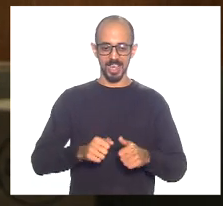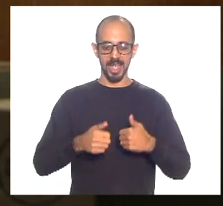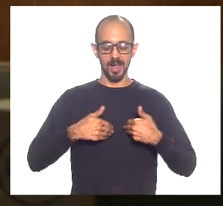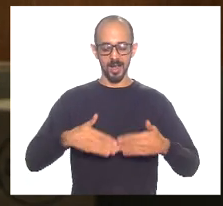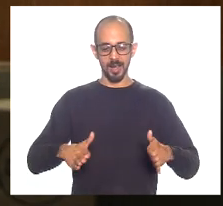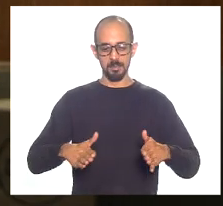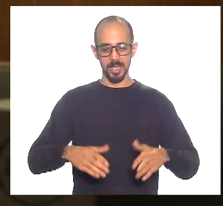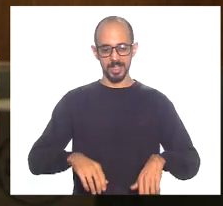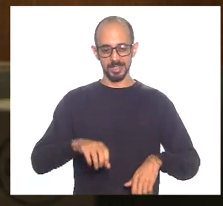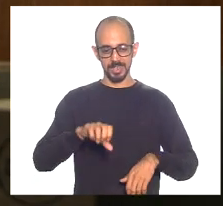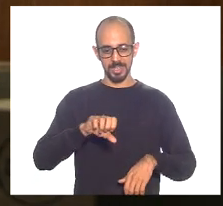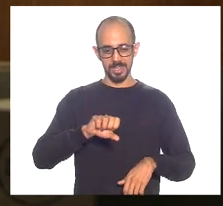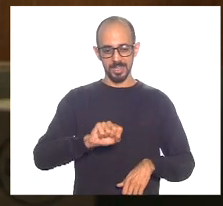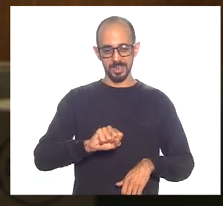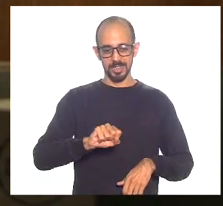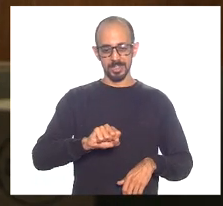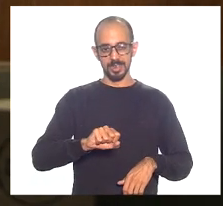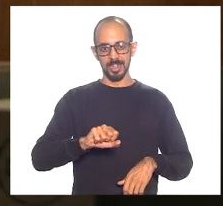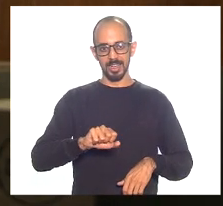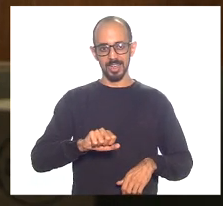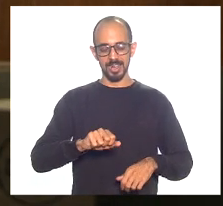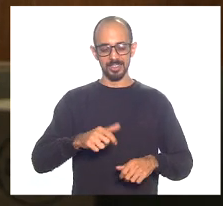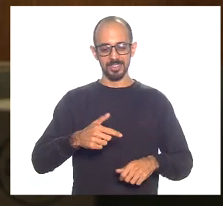dia 27 de abril de 2021.